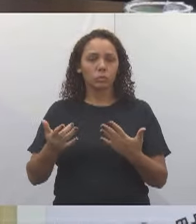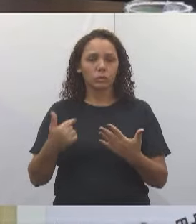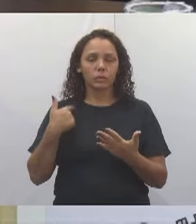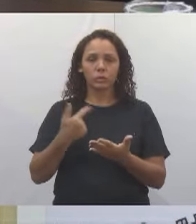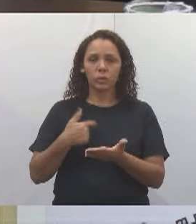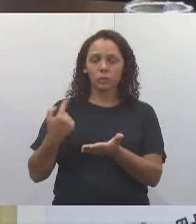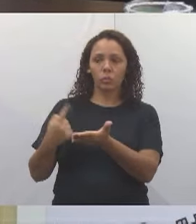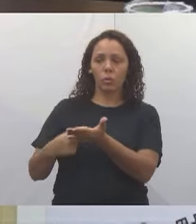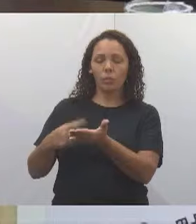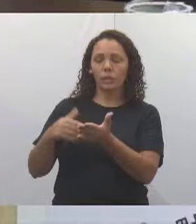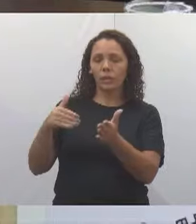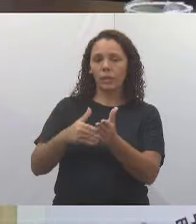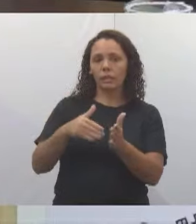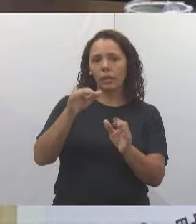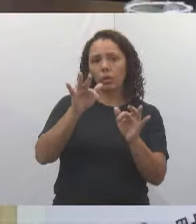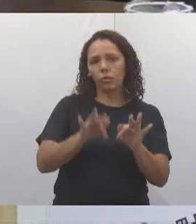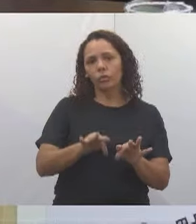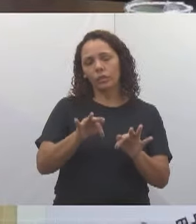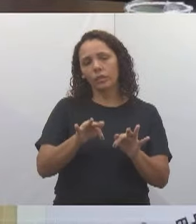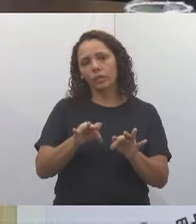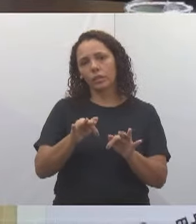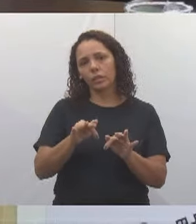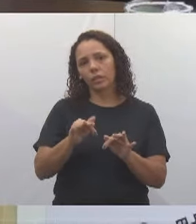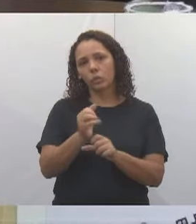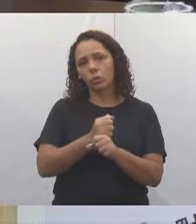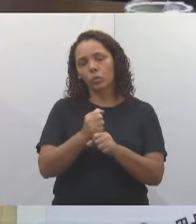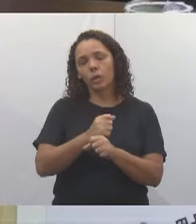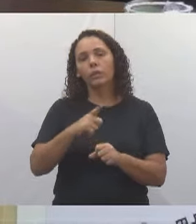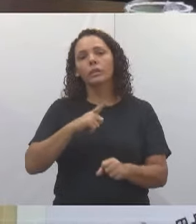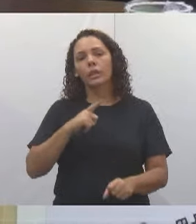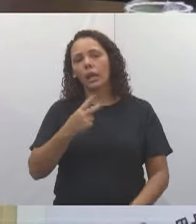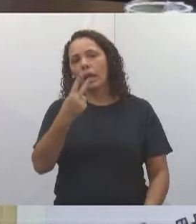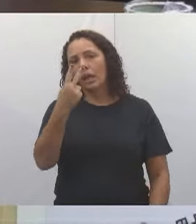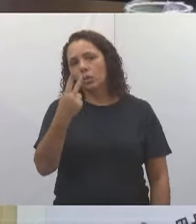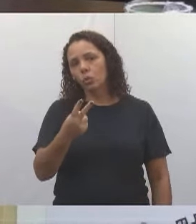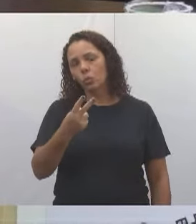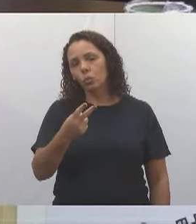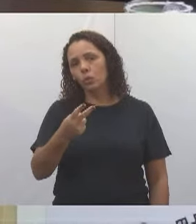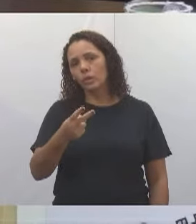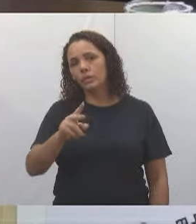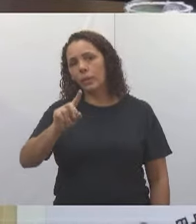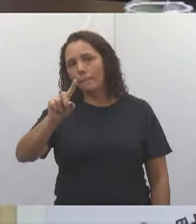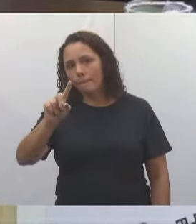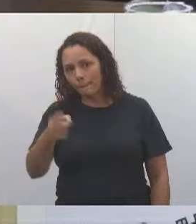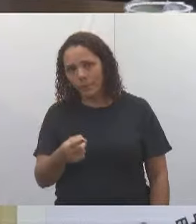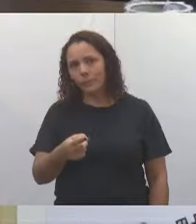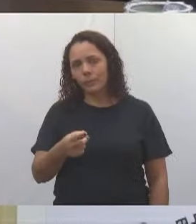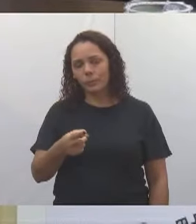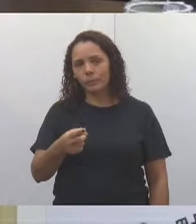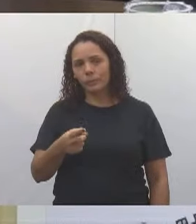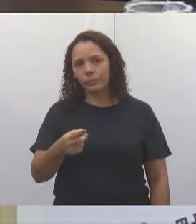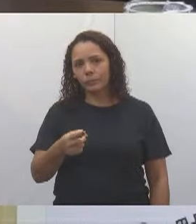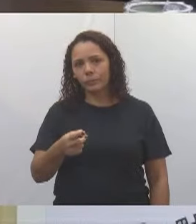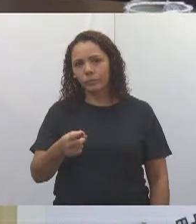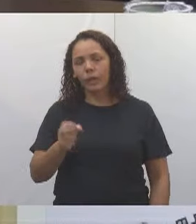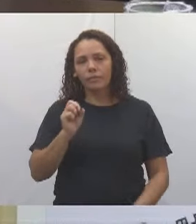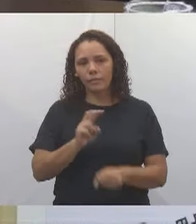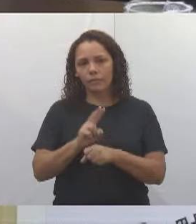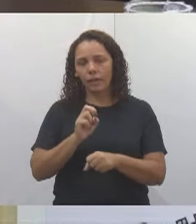Até o final do ano, eles vão ofertar 2.000 consultas em cardiologia. Além do que, o Daniel também